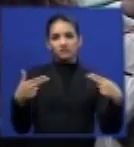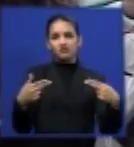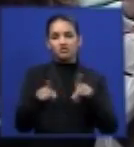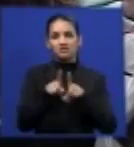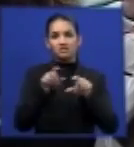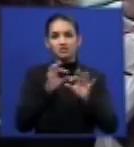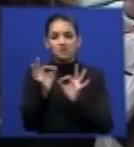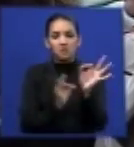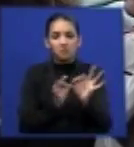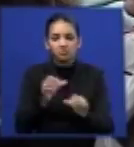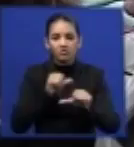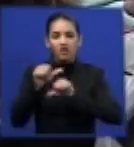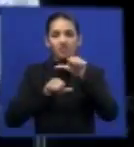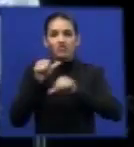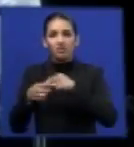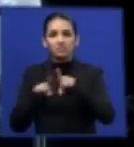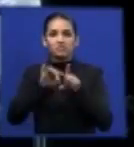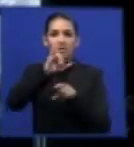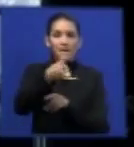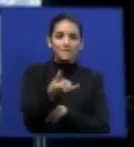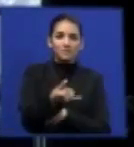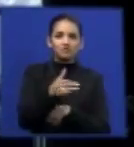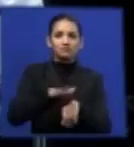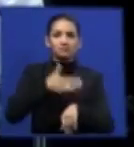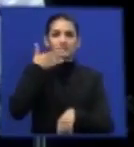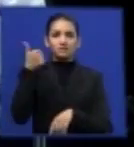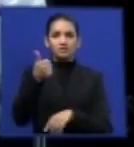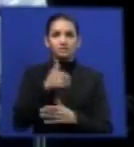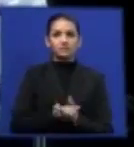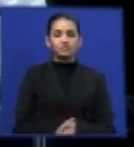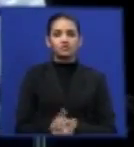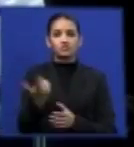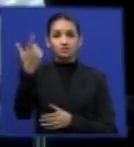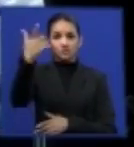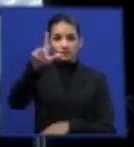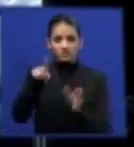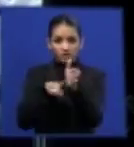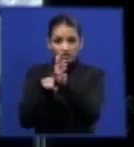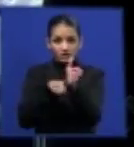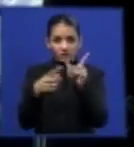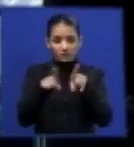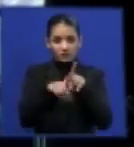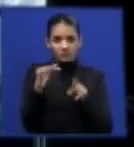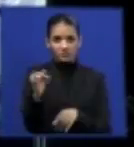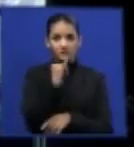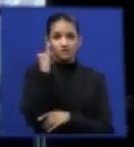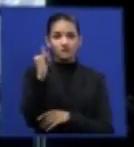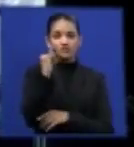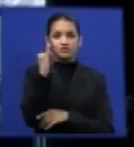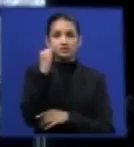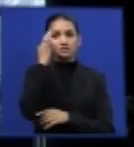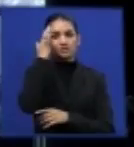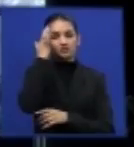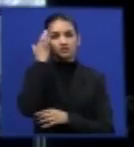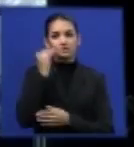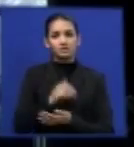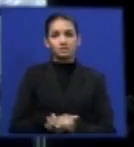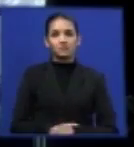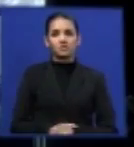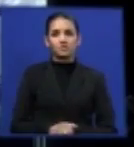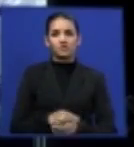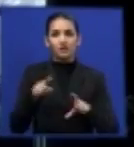reforma e o o reaproveitamento outro dado importante eh é que dos pneus